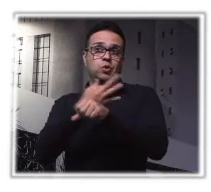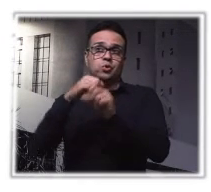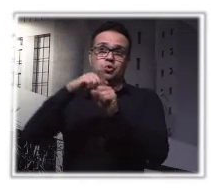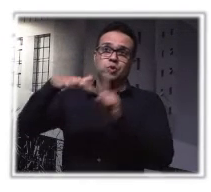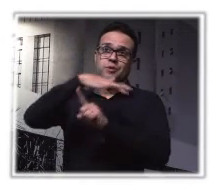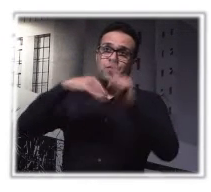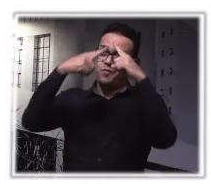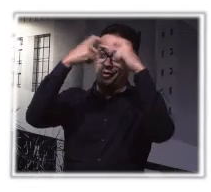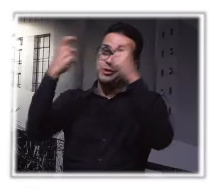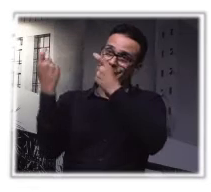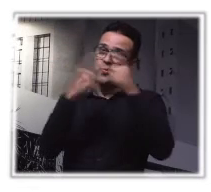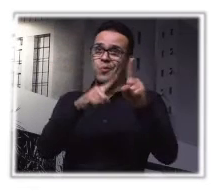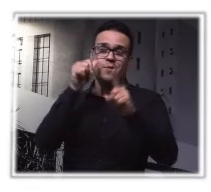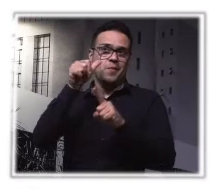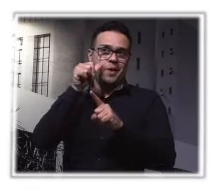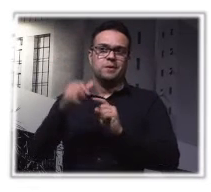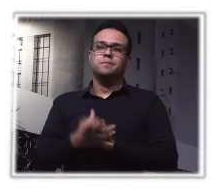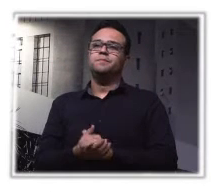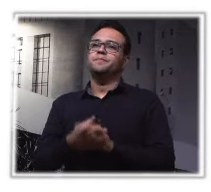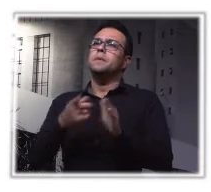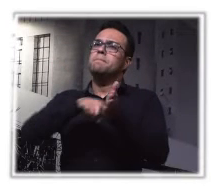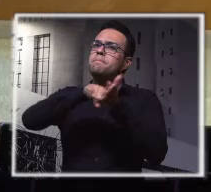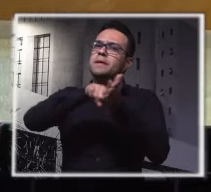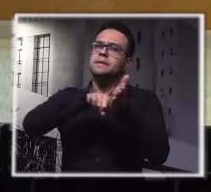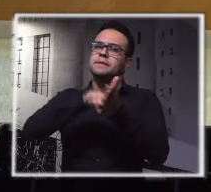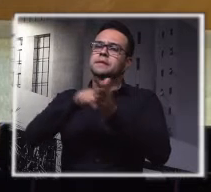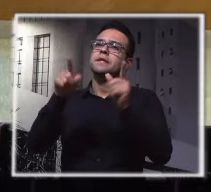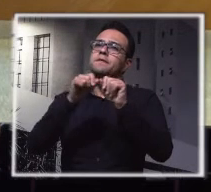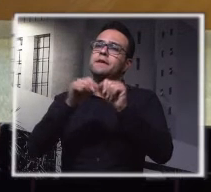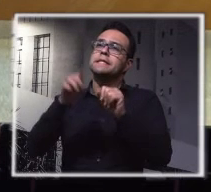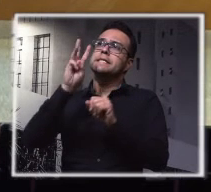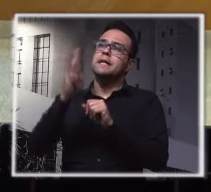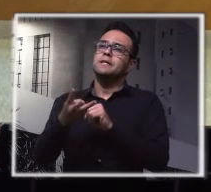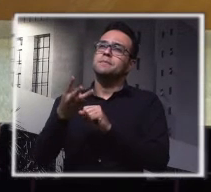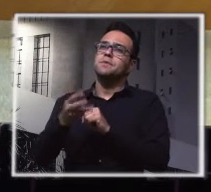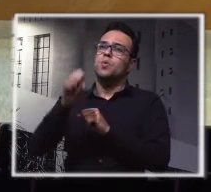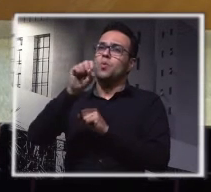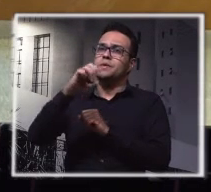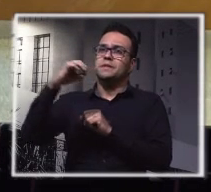violência contra as mulheres. Foi uma pesquisa realizada em 3.800